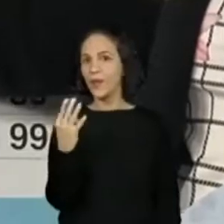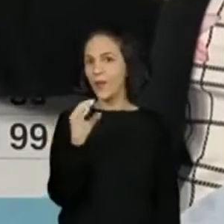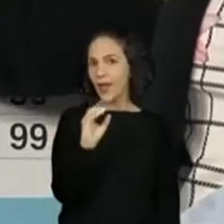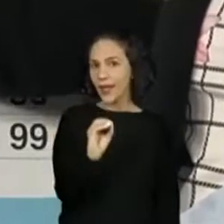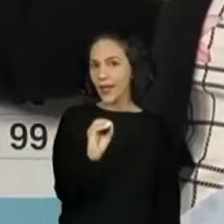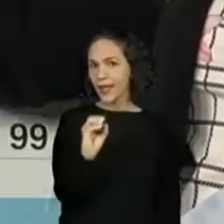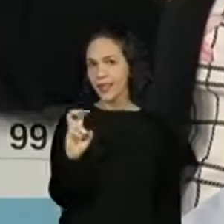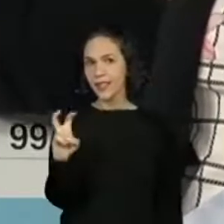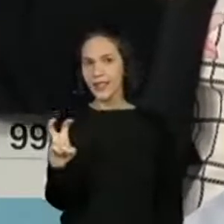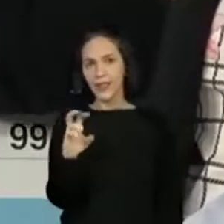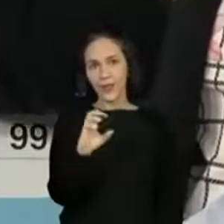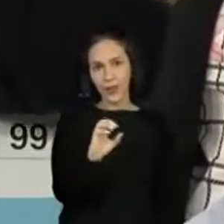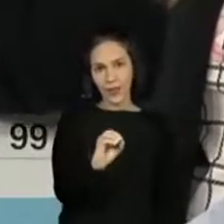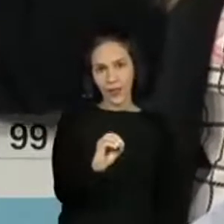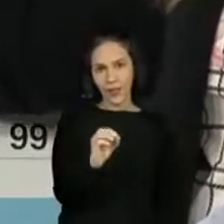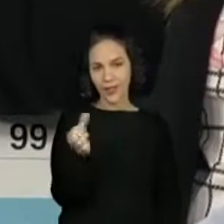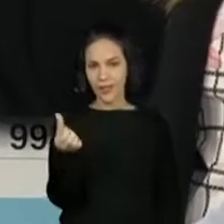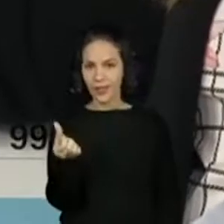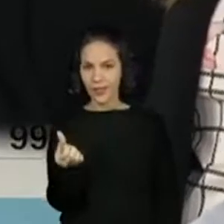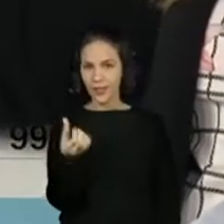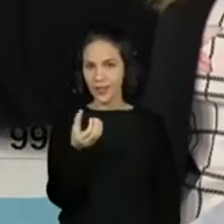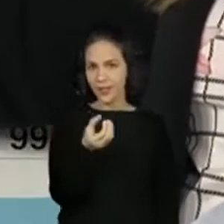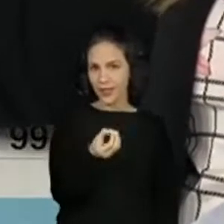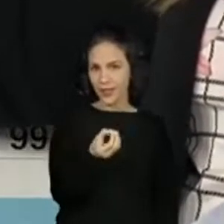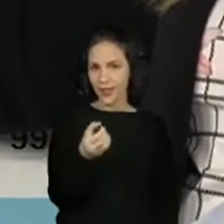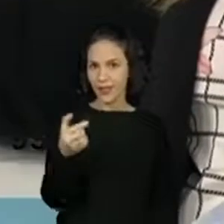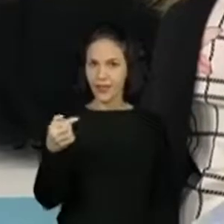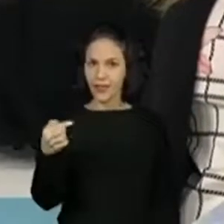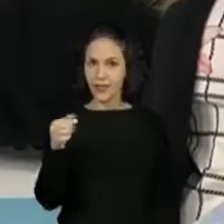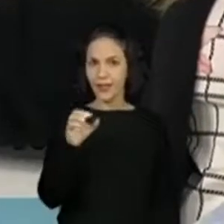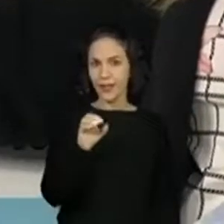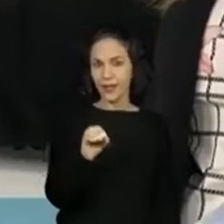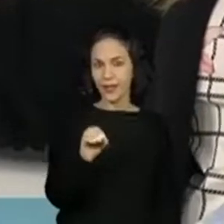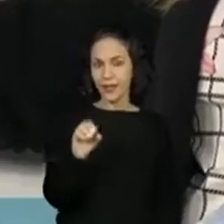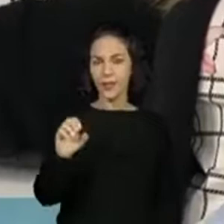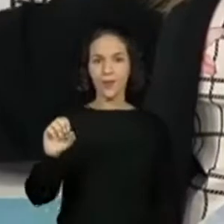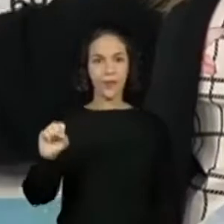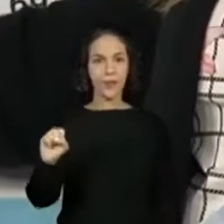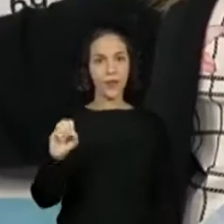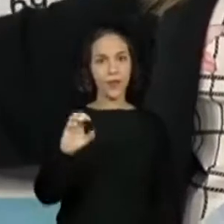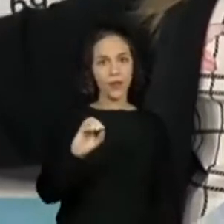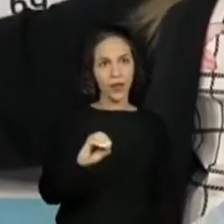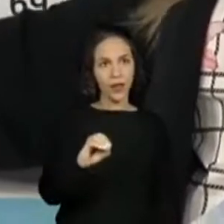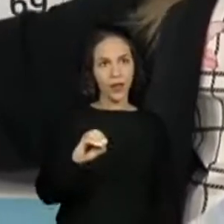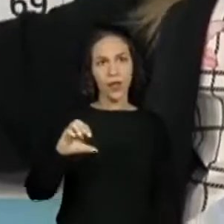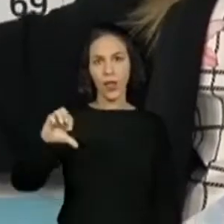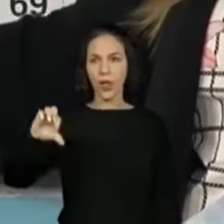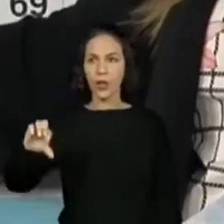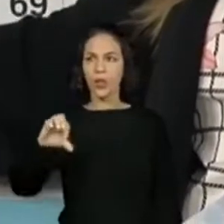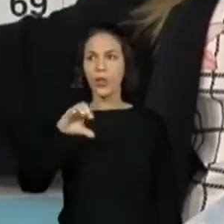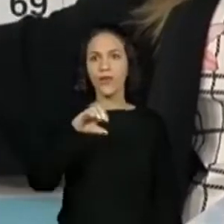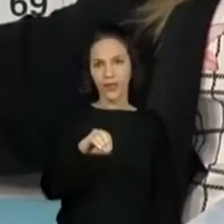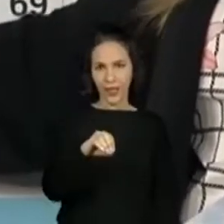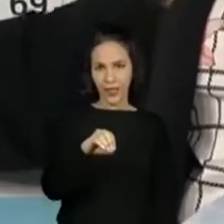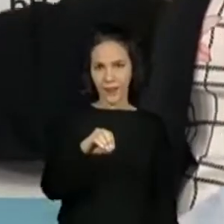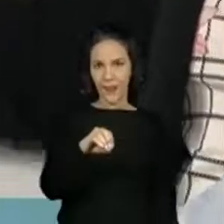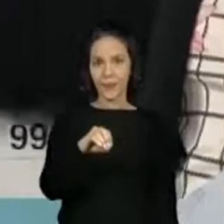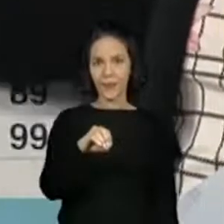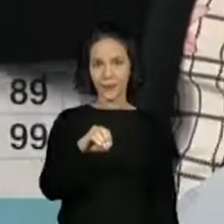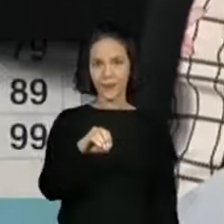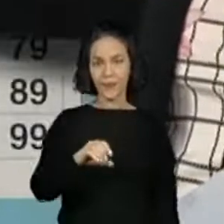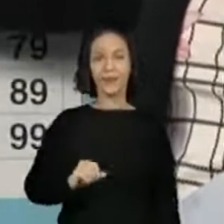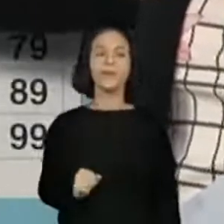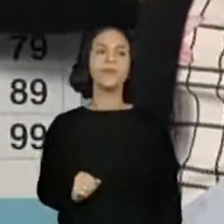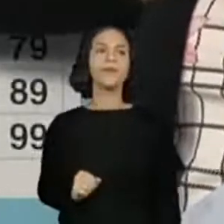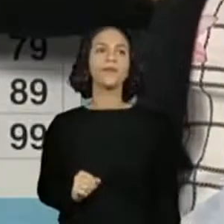o 50, o 60, 70, 80 e 90.